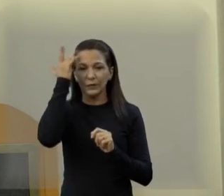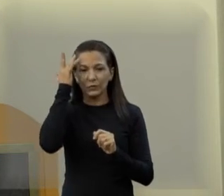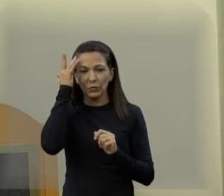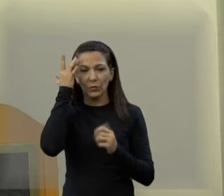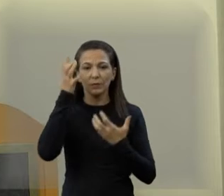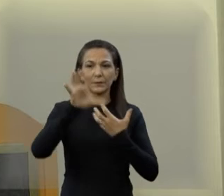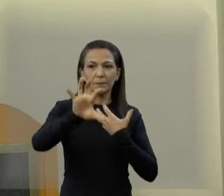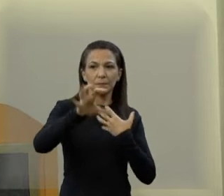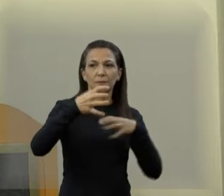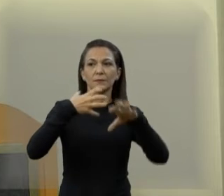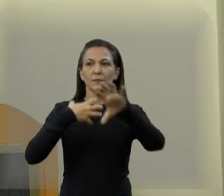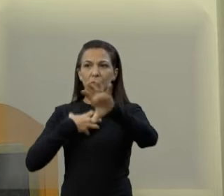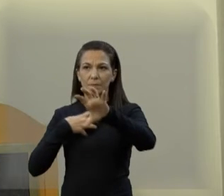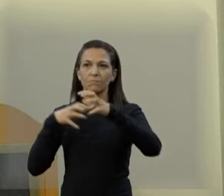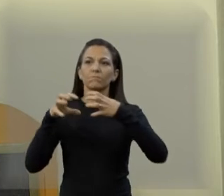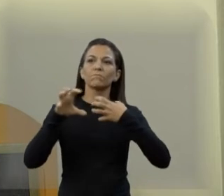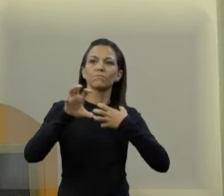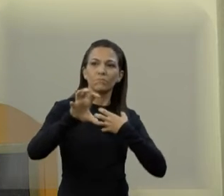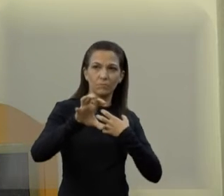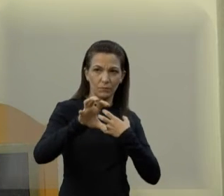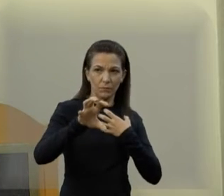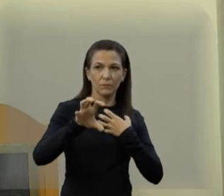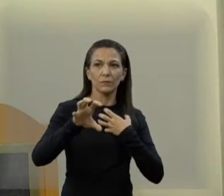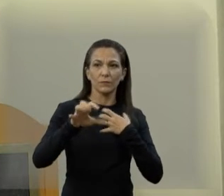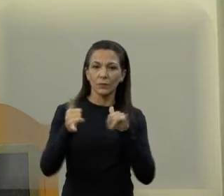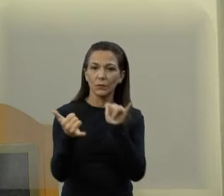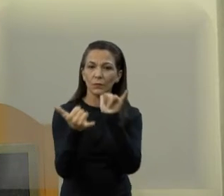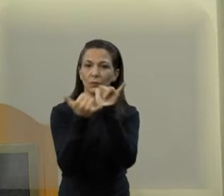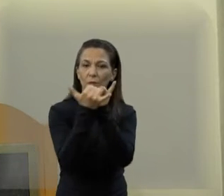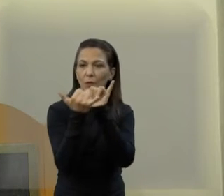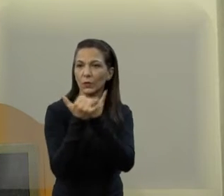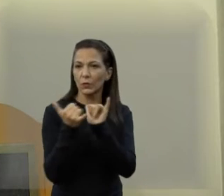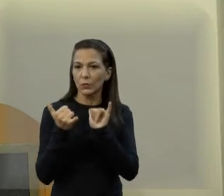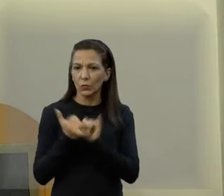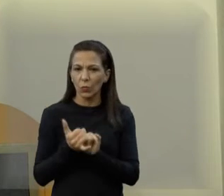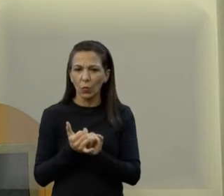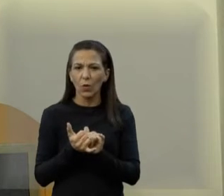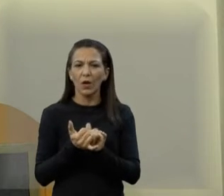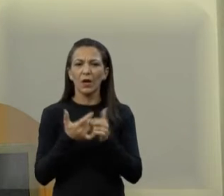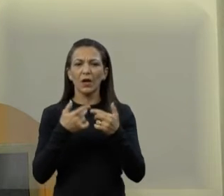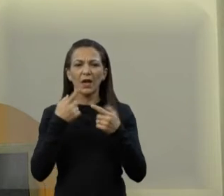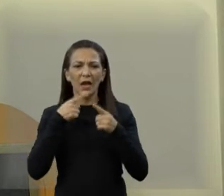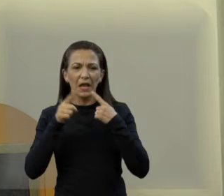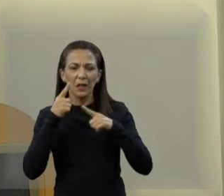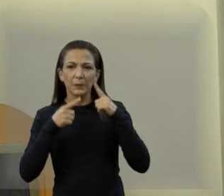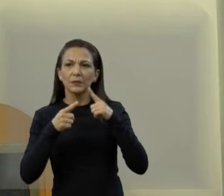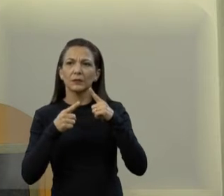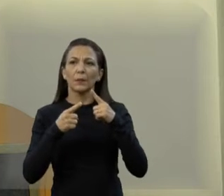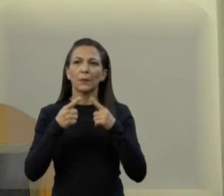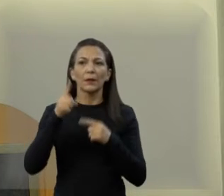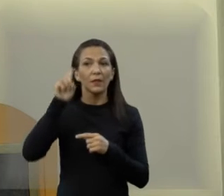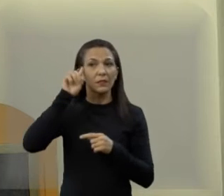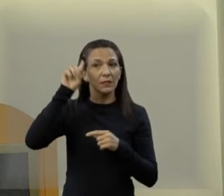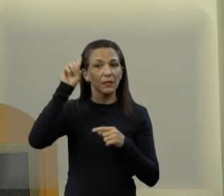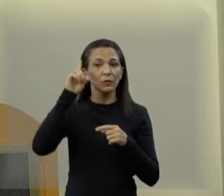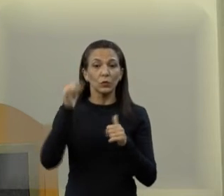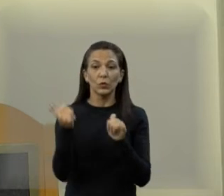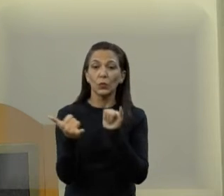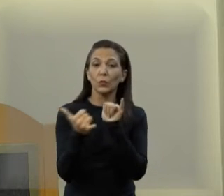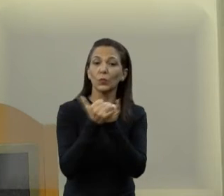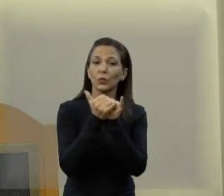outros e perdoem as queixas que tiveram um contra os outros perdoe como o senhor lhe perdoou